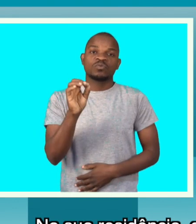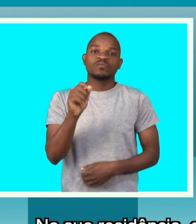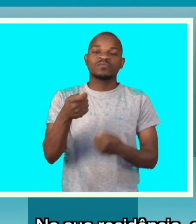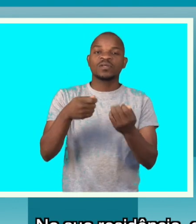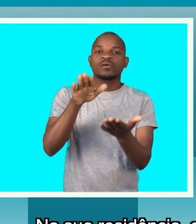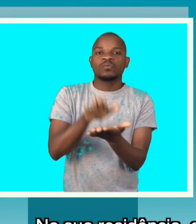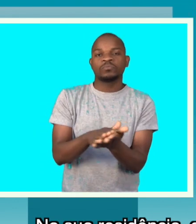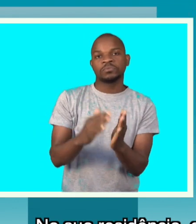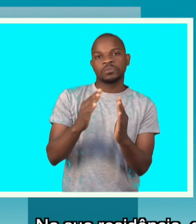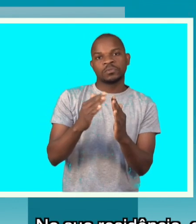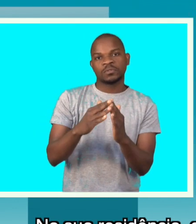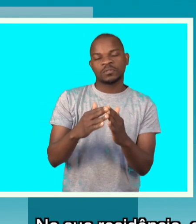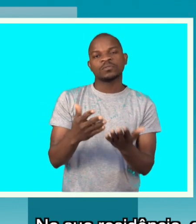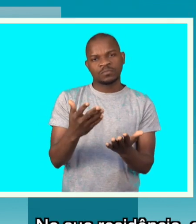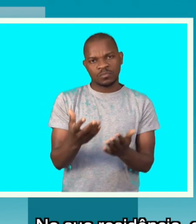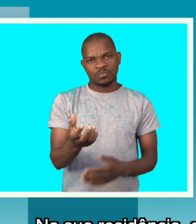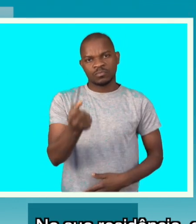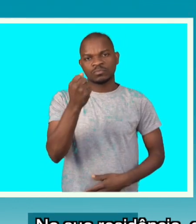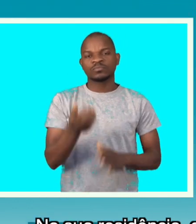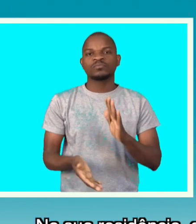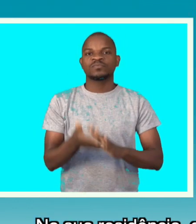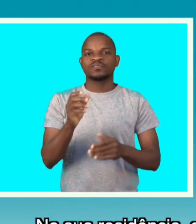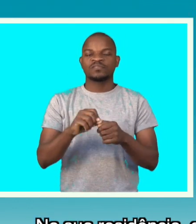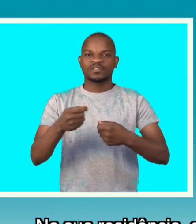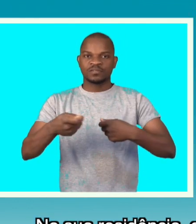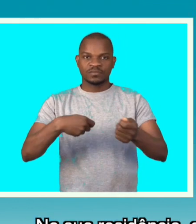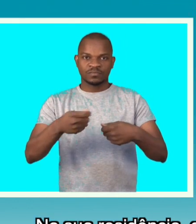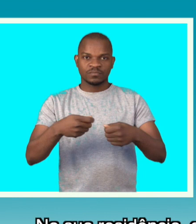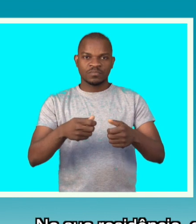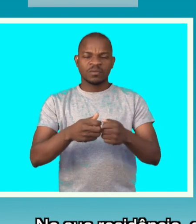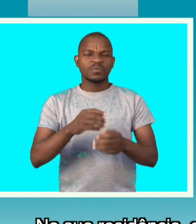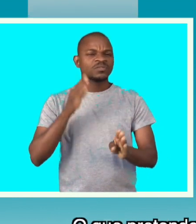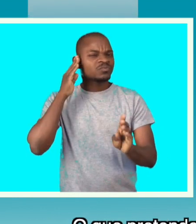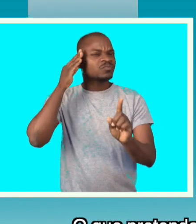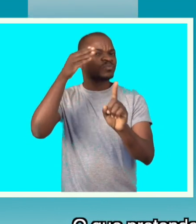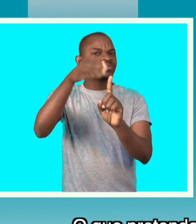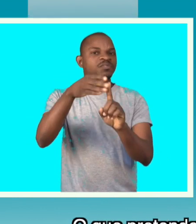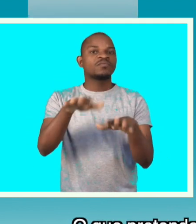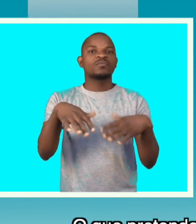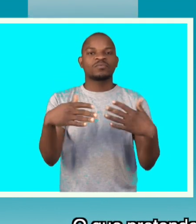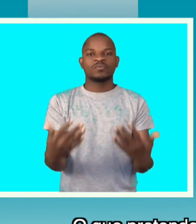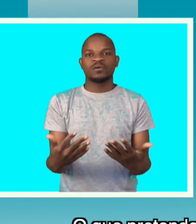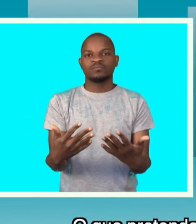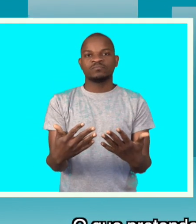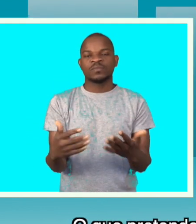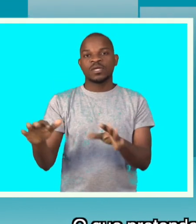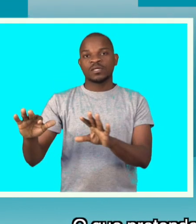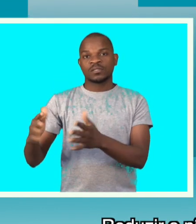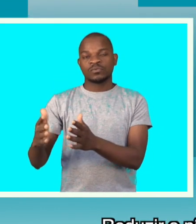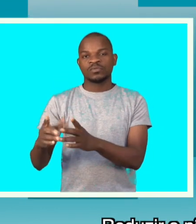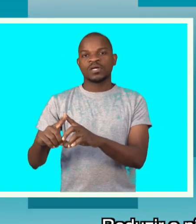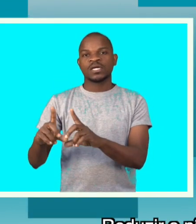escolher a esquina que acha que é certa para iniciar o seu negócio. O que é que nós pretendemos com este negócio?